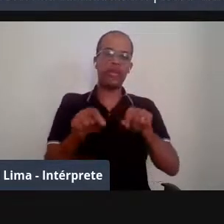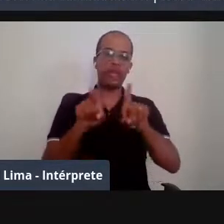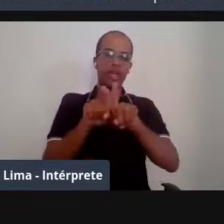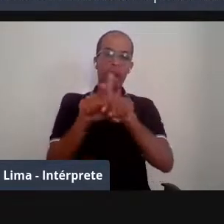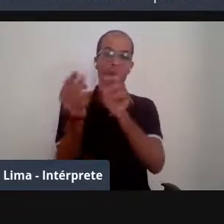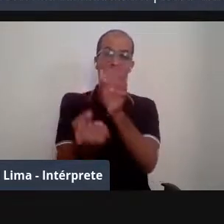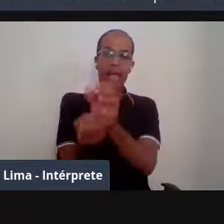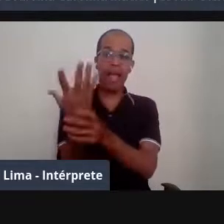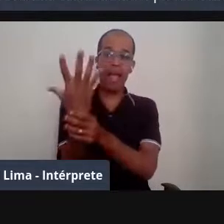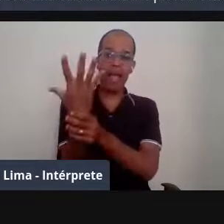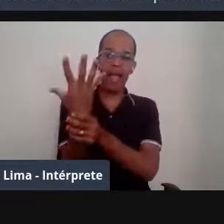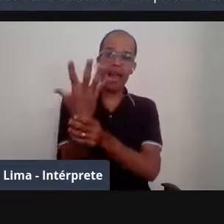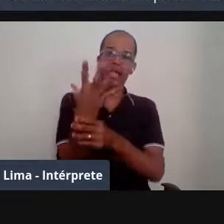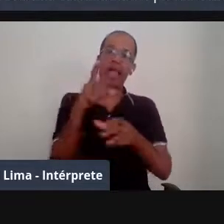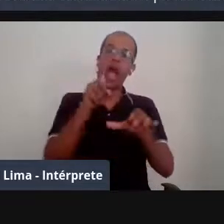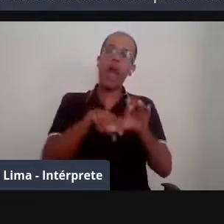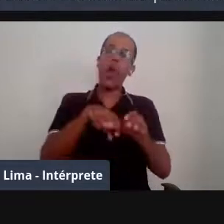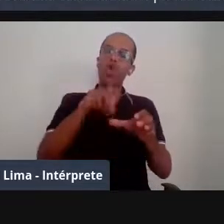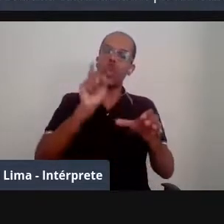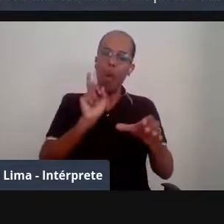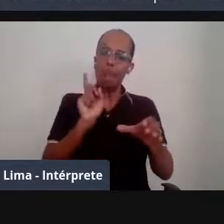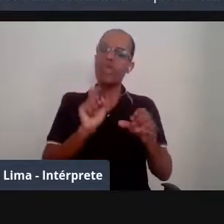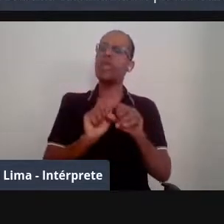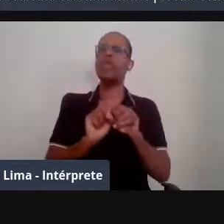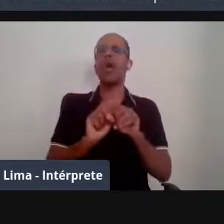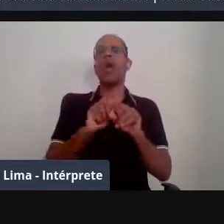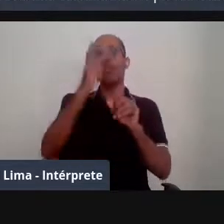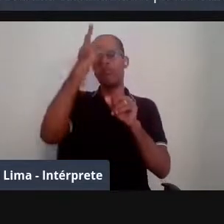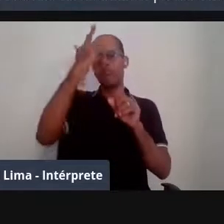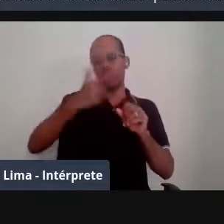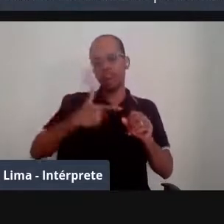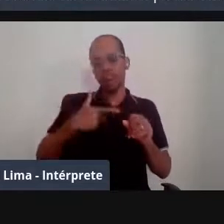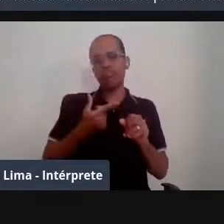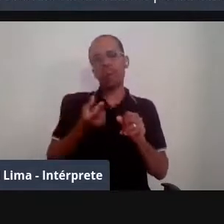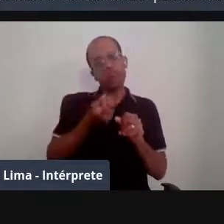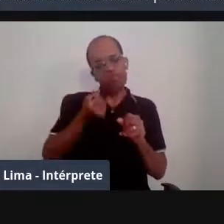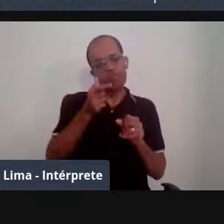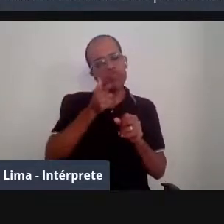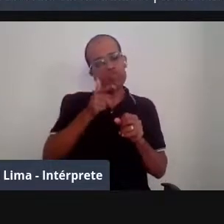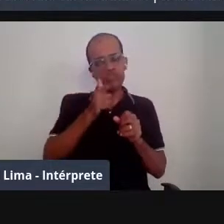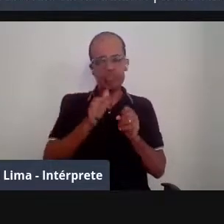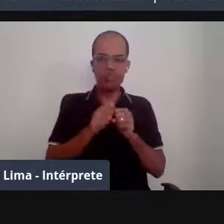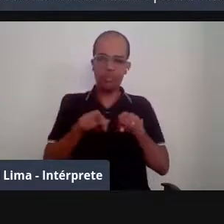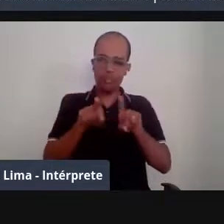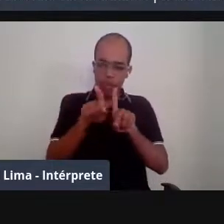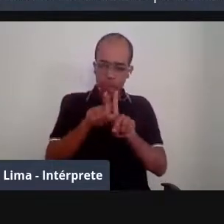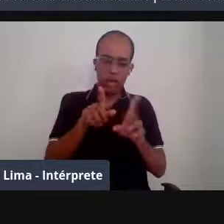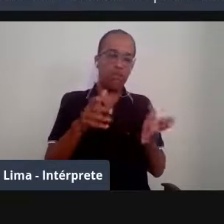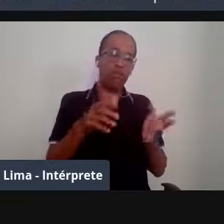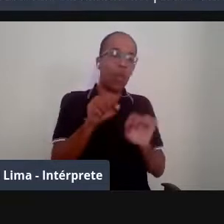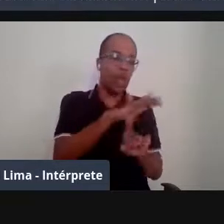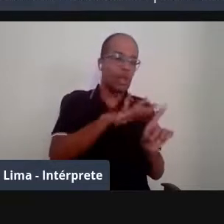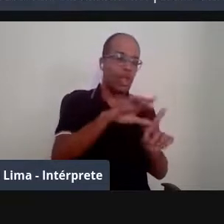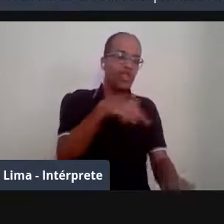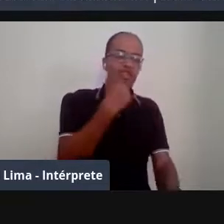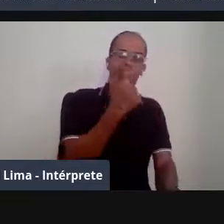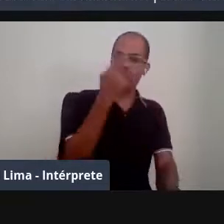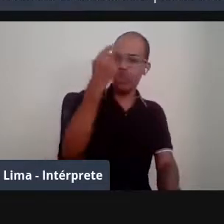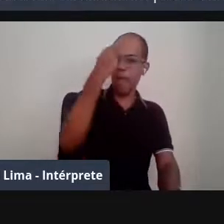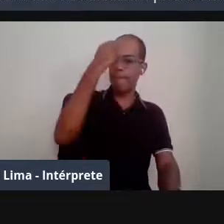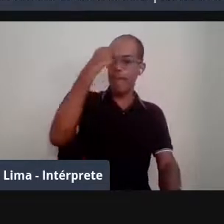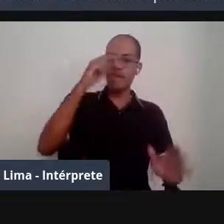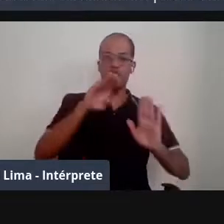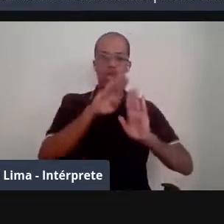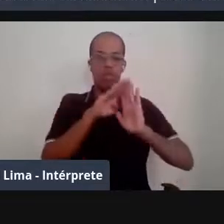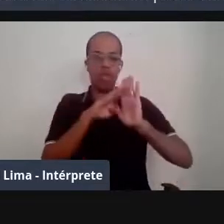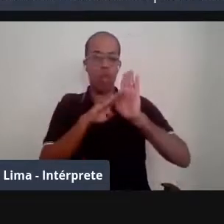então, autonomia, possibilidade de subsistência. E aí, como sociedade civil, pensando primeiro num plano